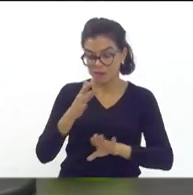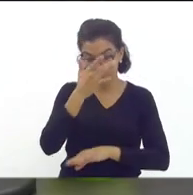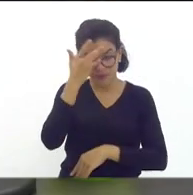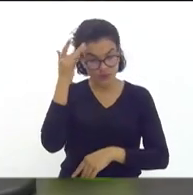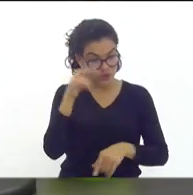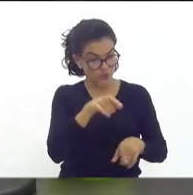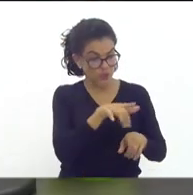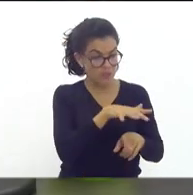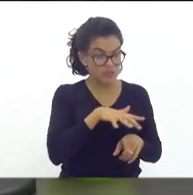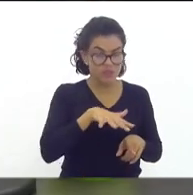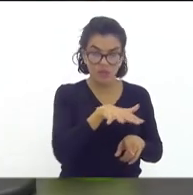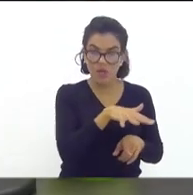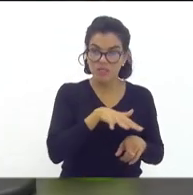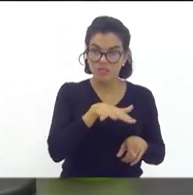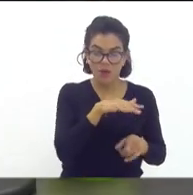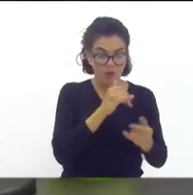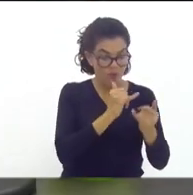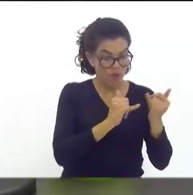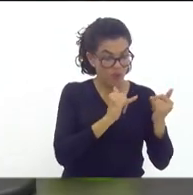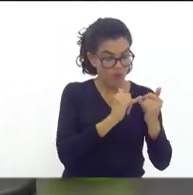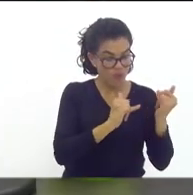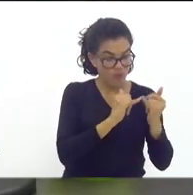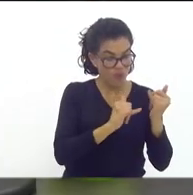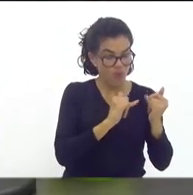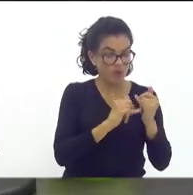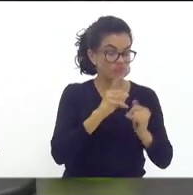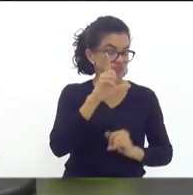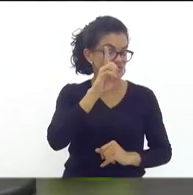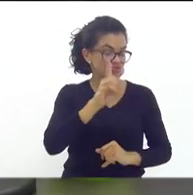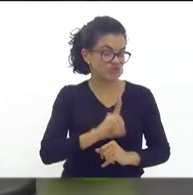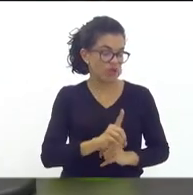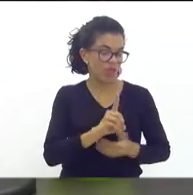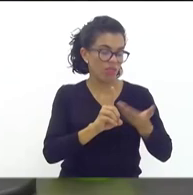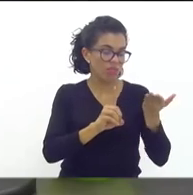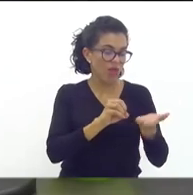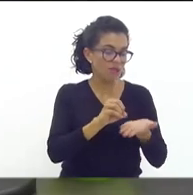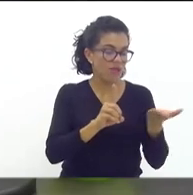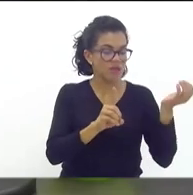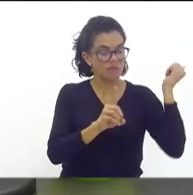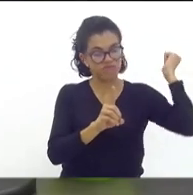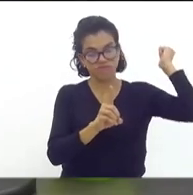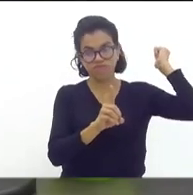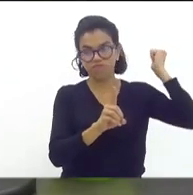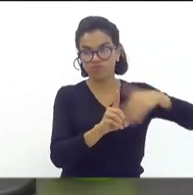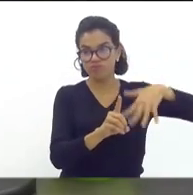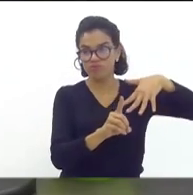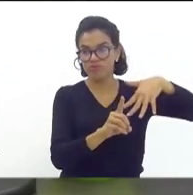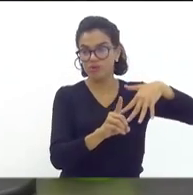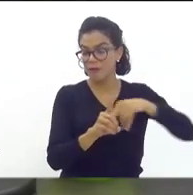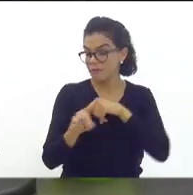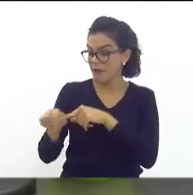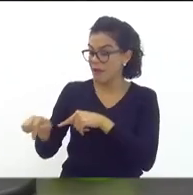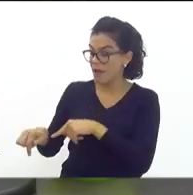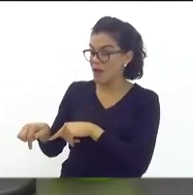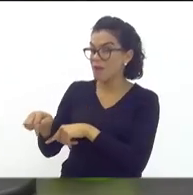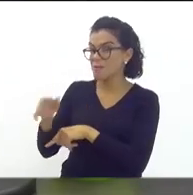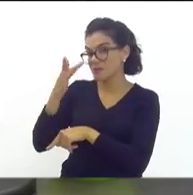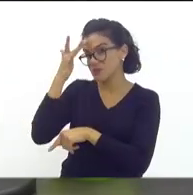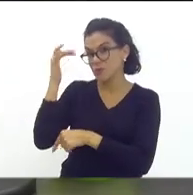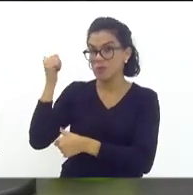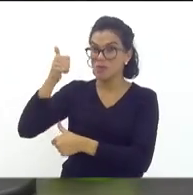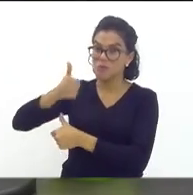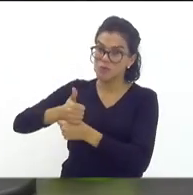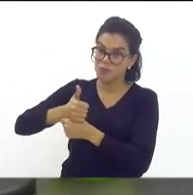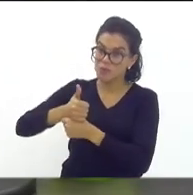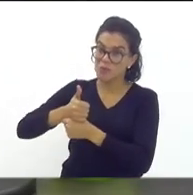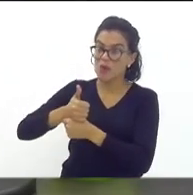pessoas em situações similares com os direitos sejam tratados de formas forma desigual Como é o senhor do post eu não